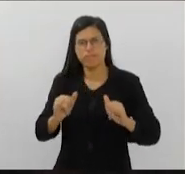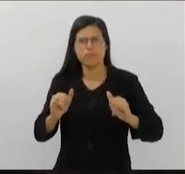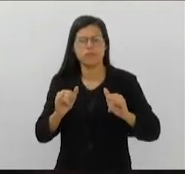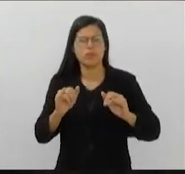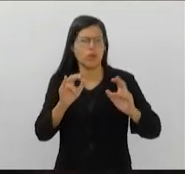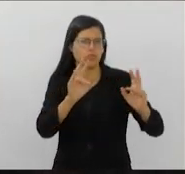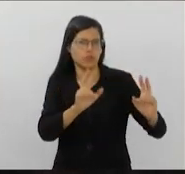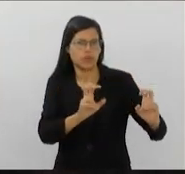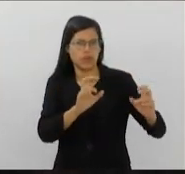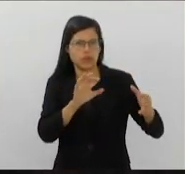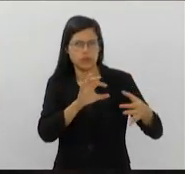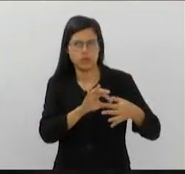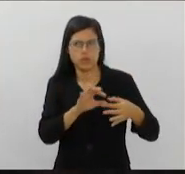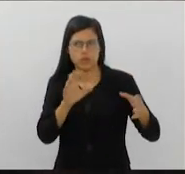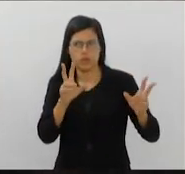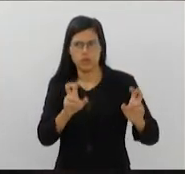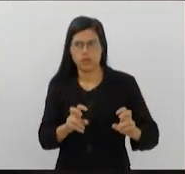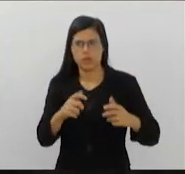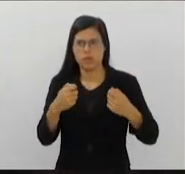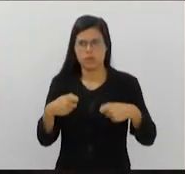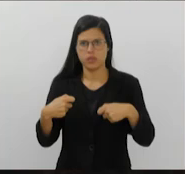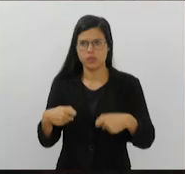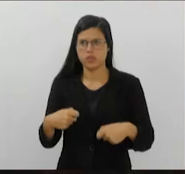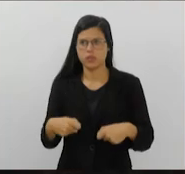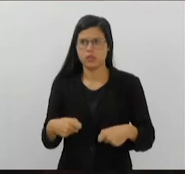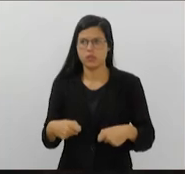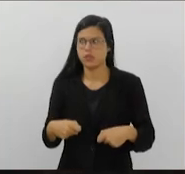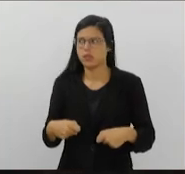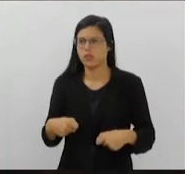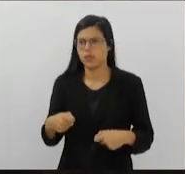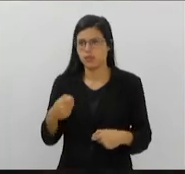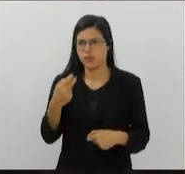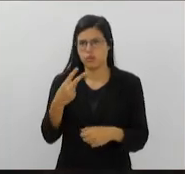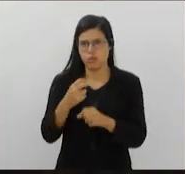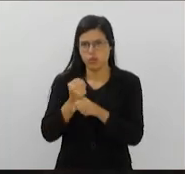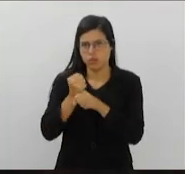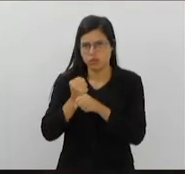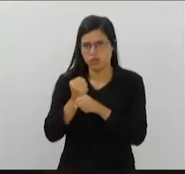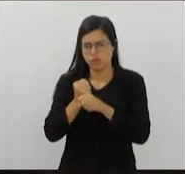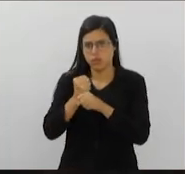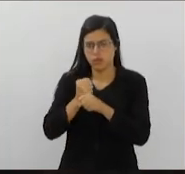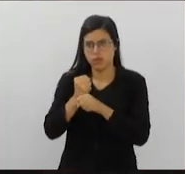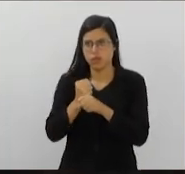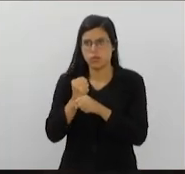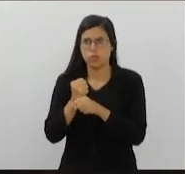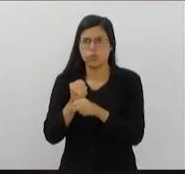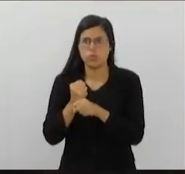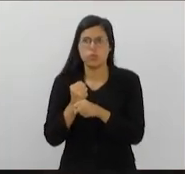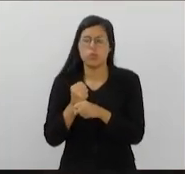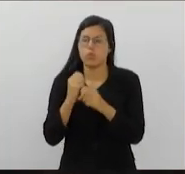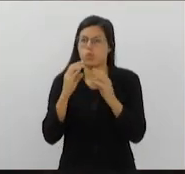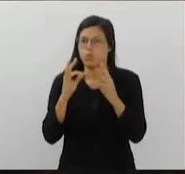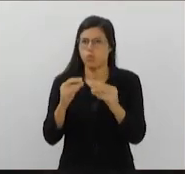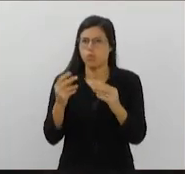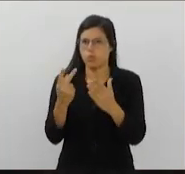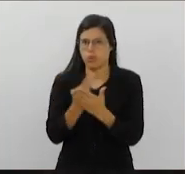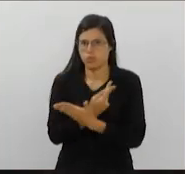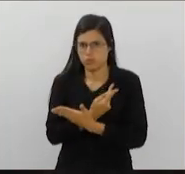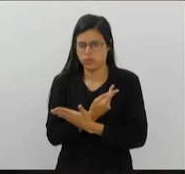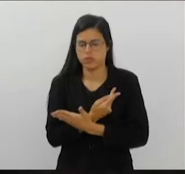relação ao tema, porque ainda é muito necessária. Apesar desses últimos 2 anos, eu acho que realmente tudo o que tem acontecido,